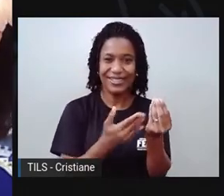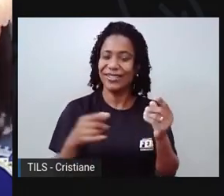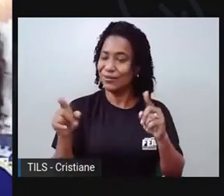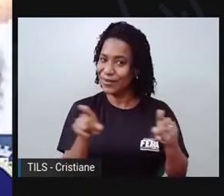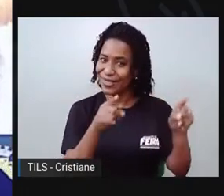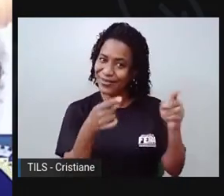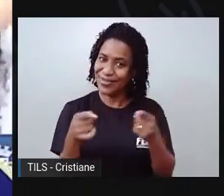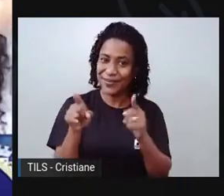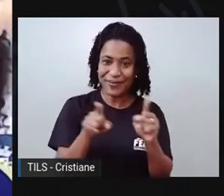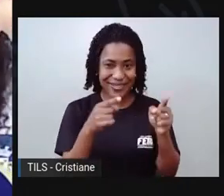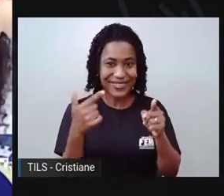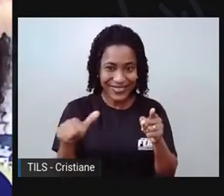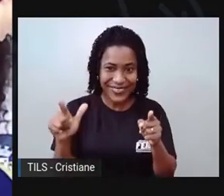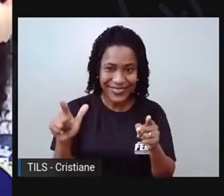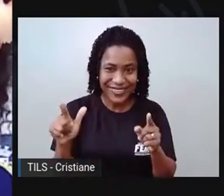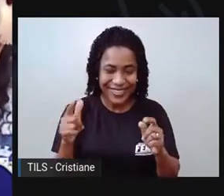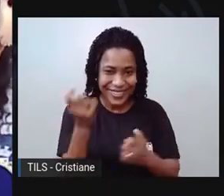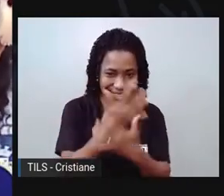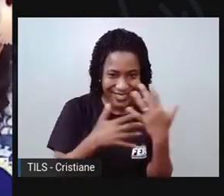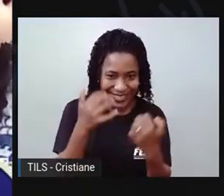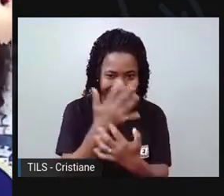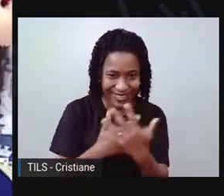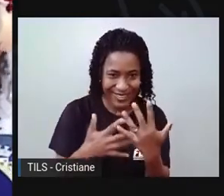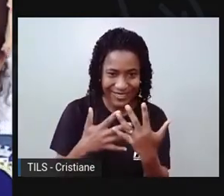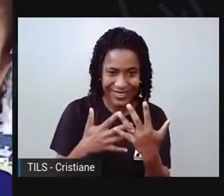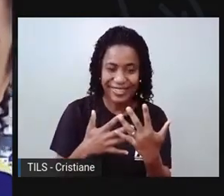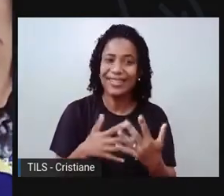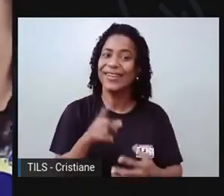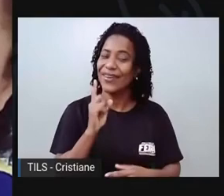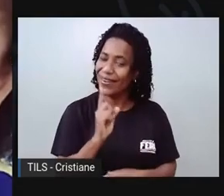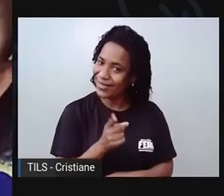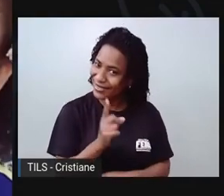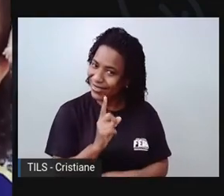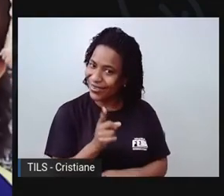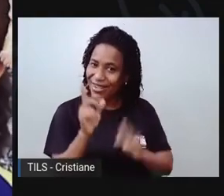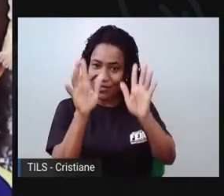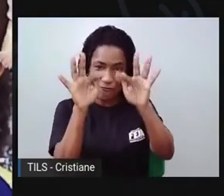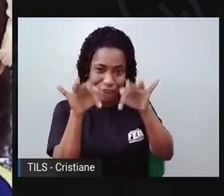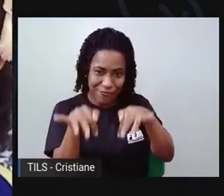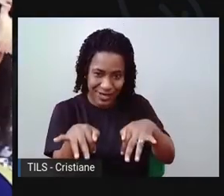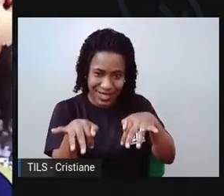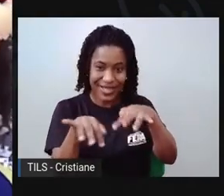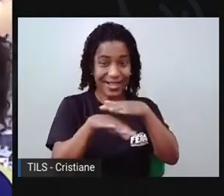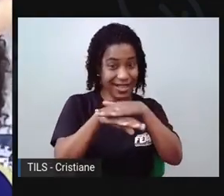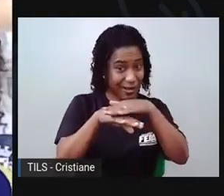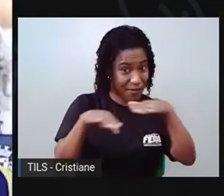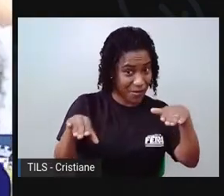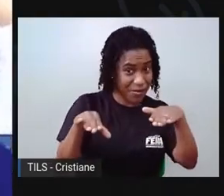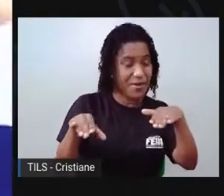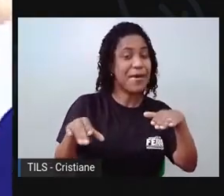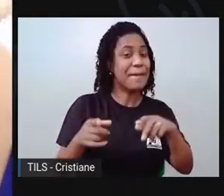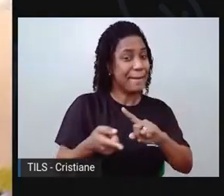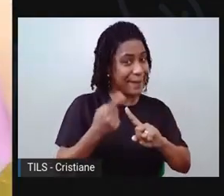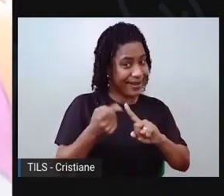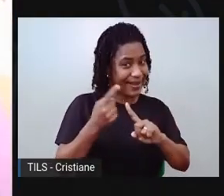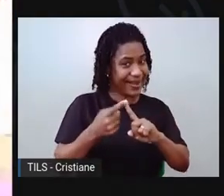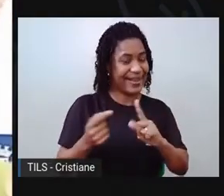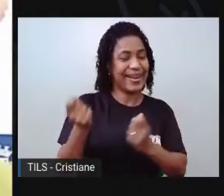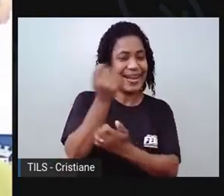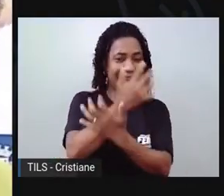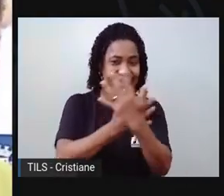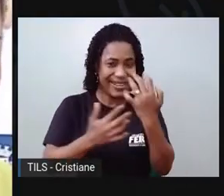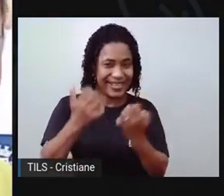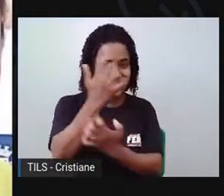Brigou com a Rosa? Vamos sim. Vamos lá. Gente, meninada, a gente vai terminar nossa aula cantando essa música.